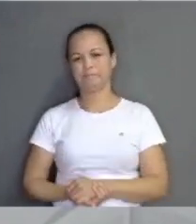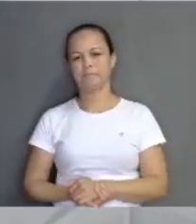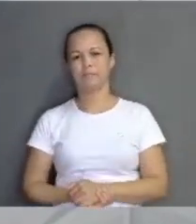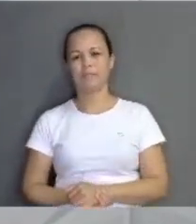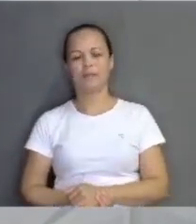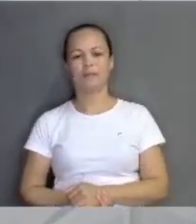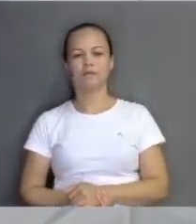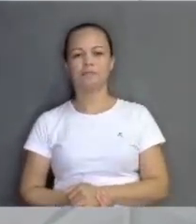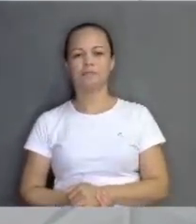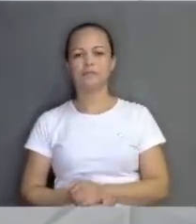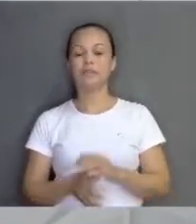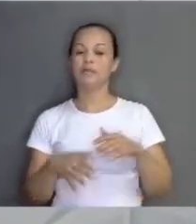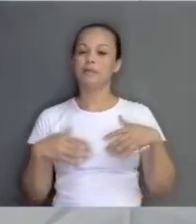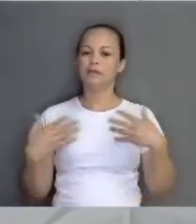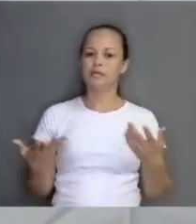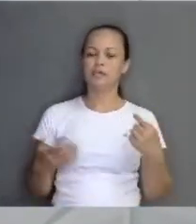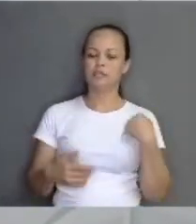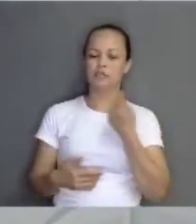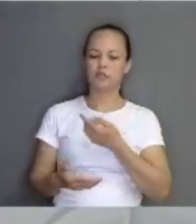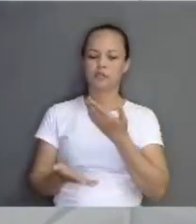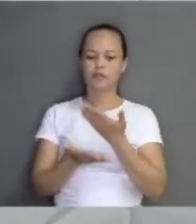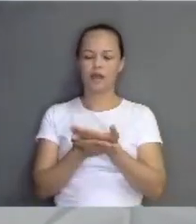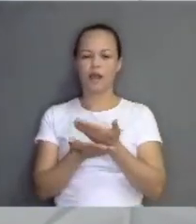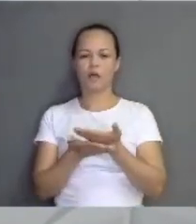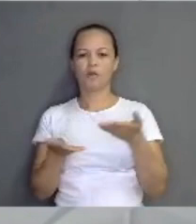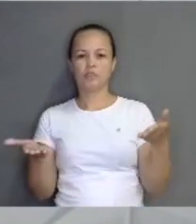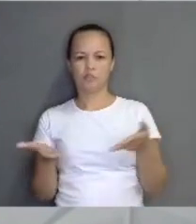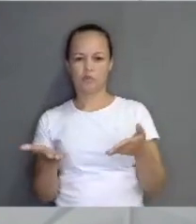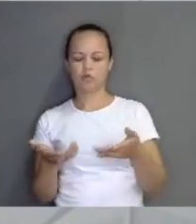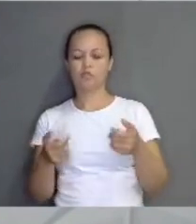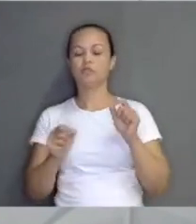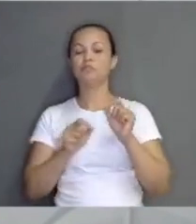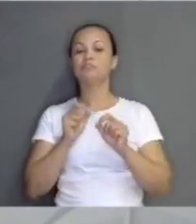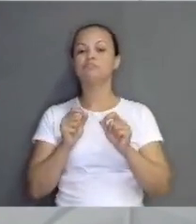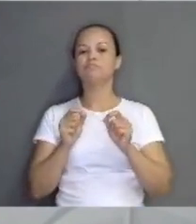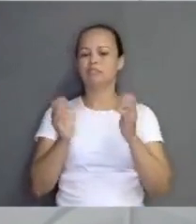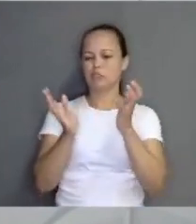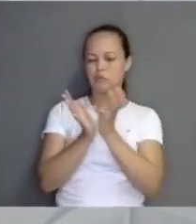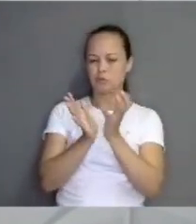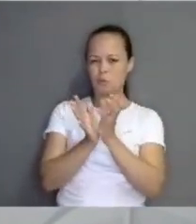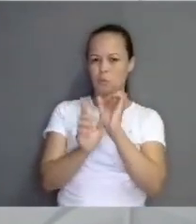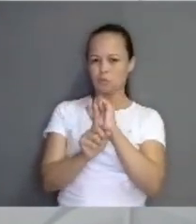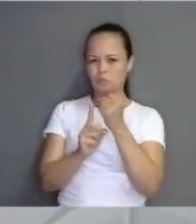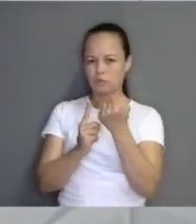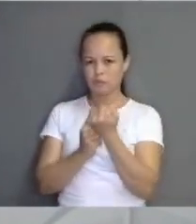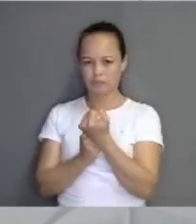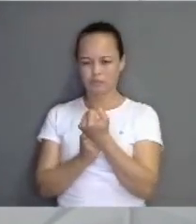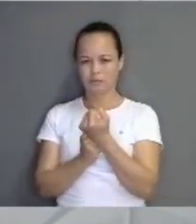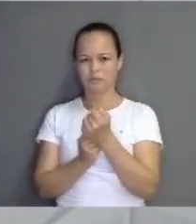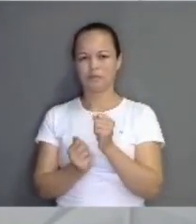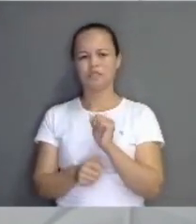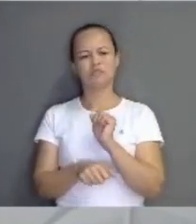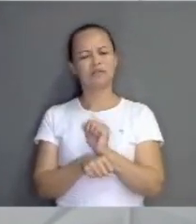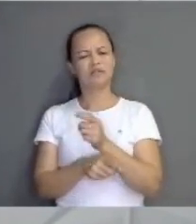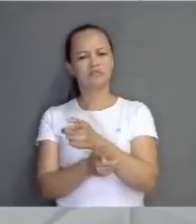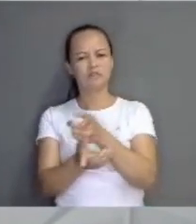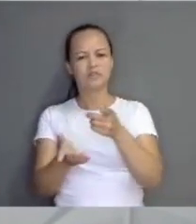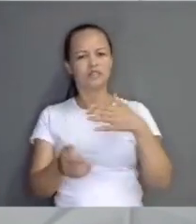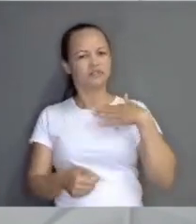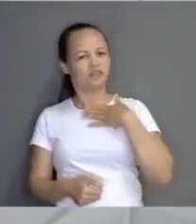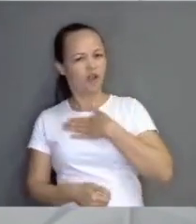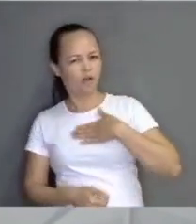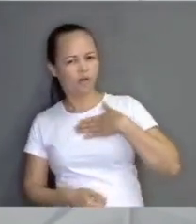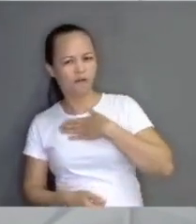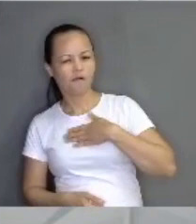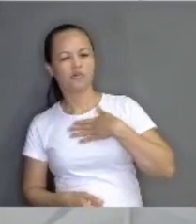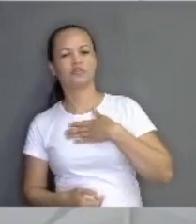E essa foi a nossa aula de hoje sobre grupos sociais. Espero que vocês tenham gostado. Se